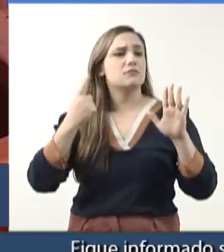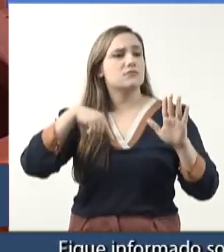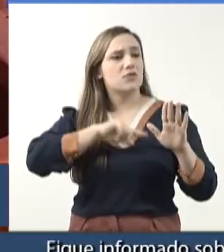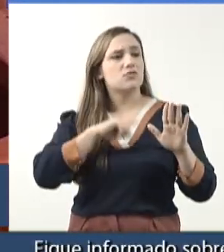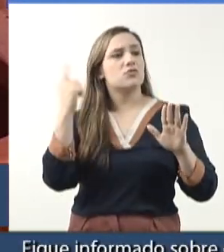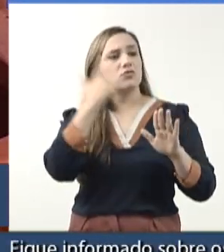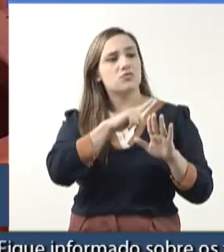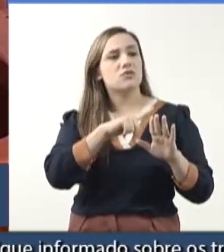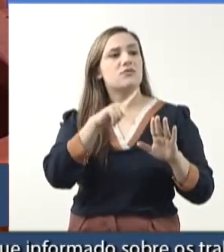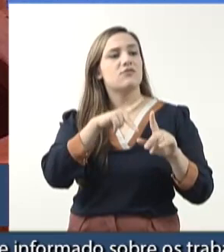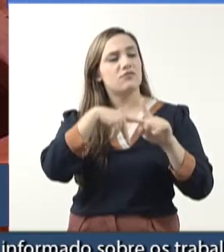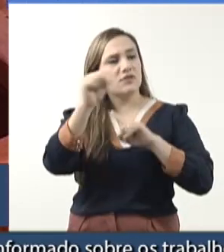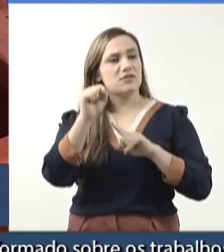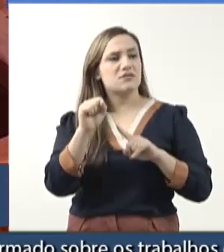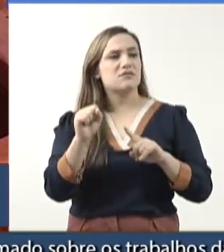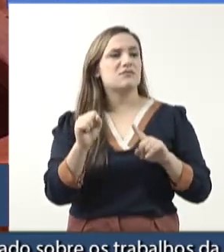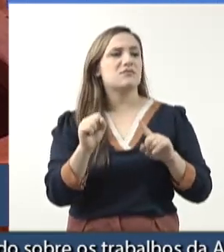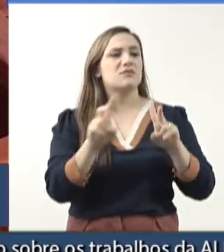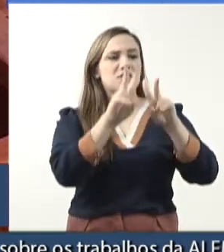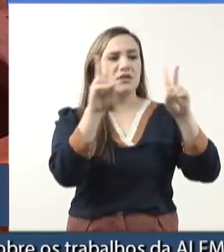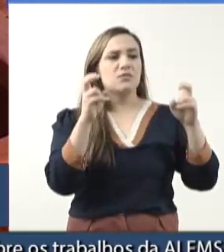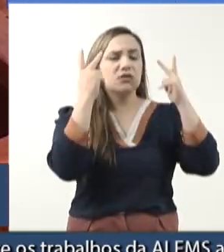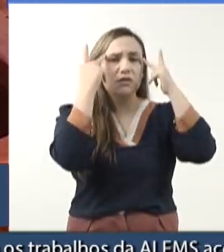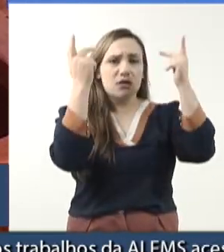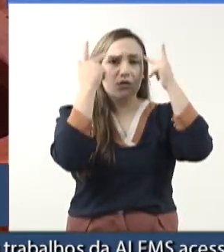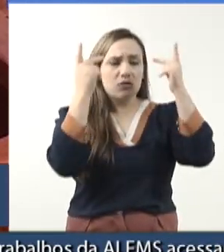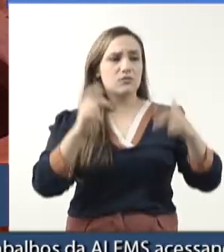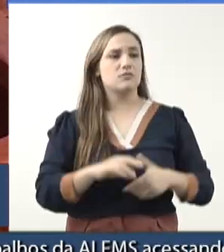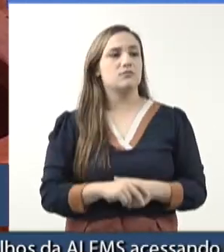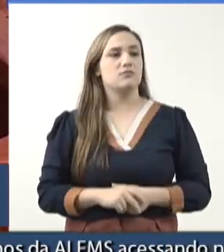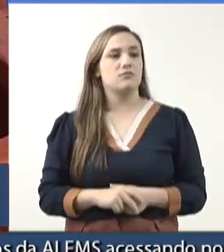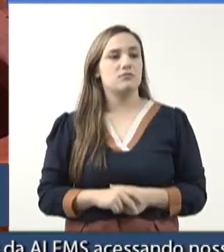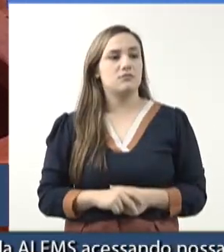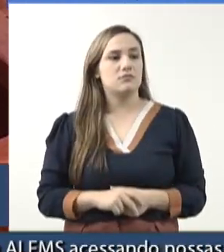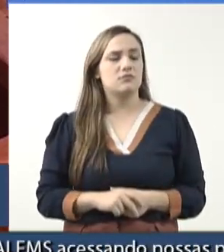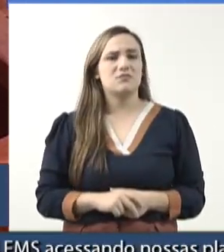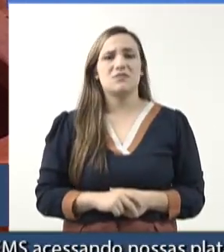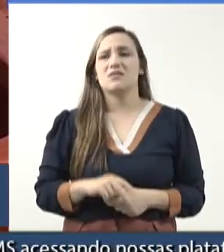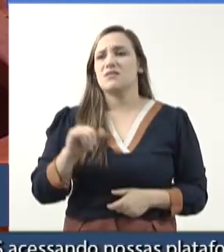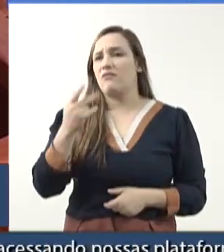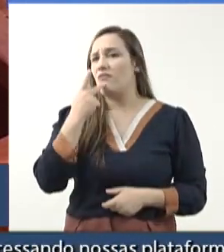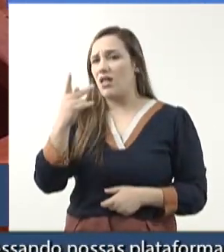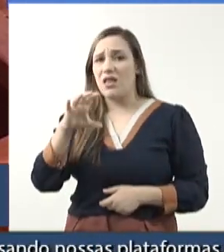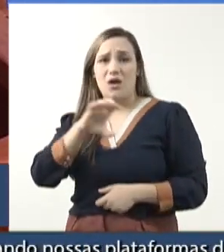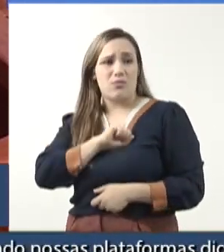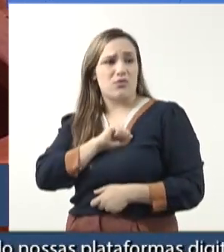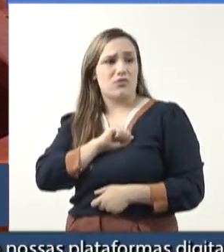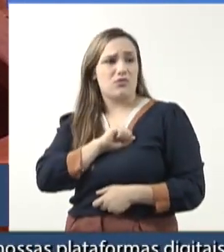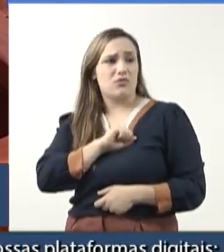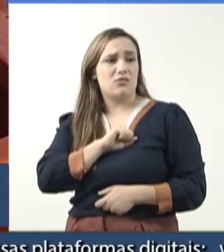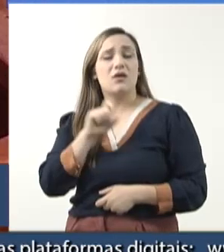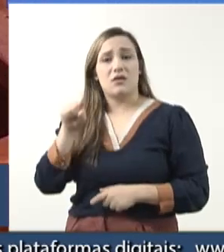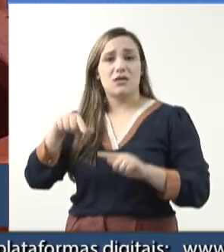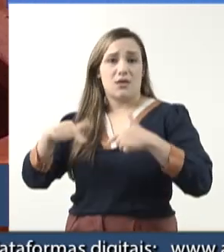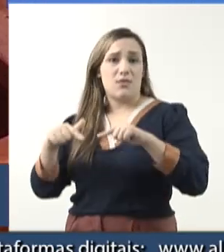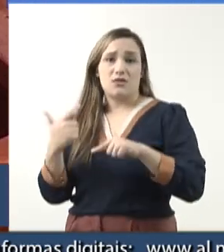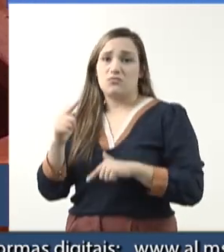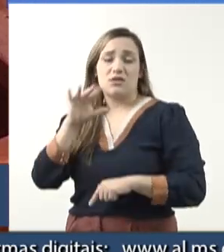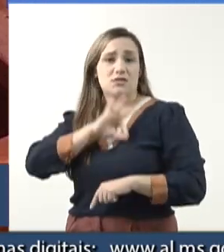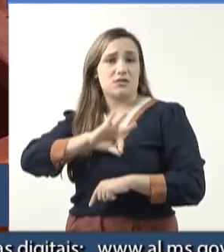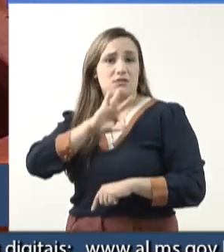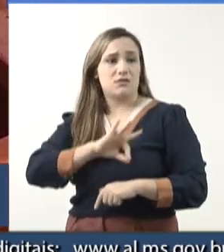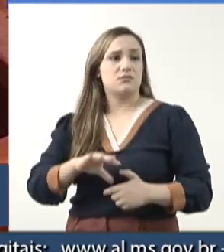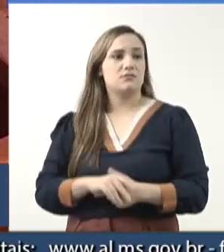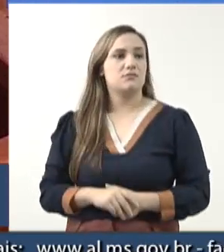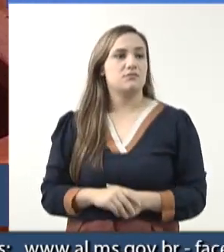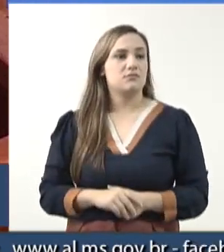vencer essa pauta com mais tranquilidade. O que chamam de amor é trabalho não remunerado.